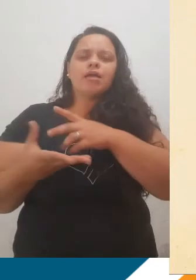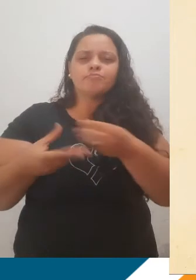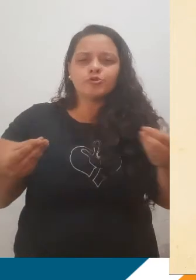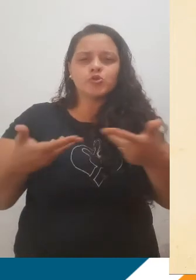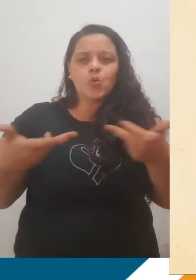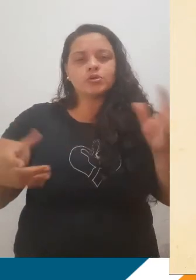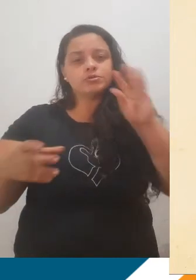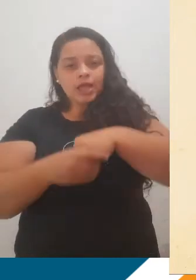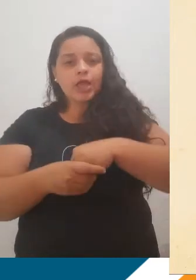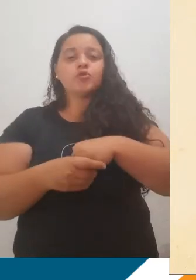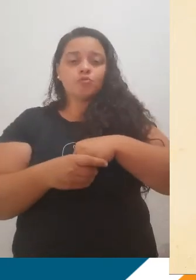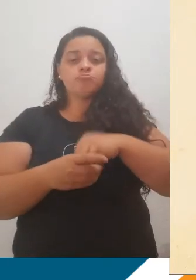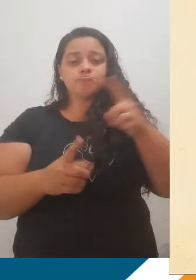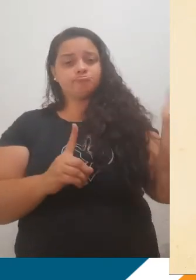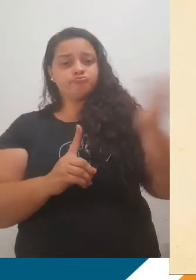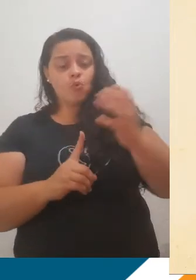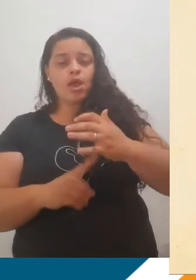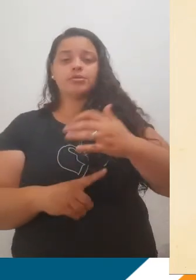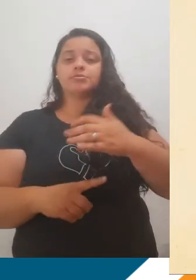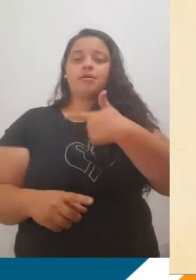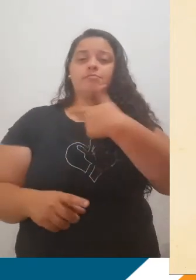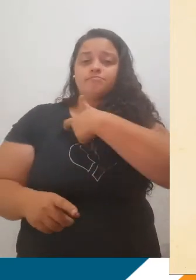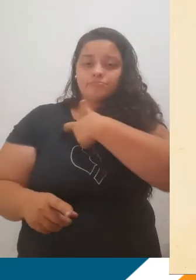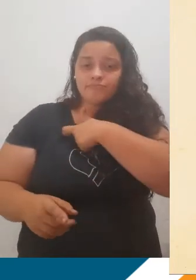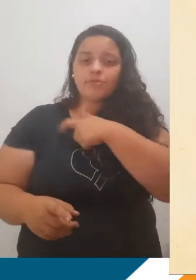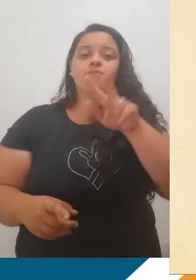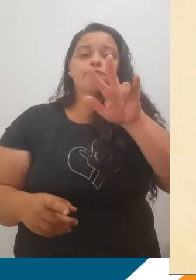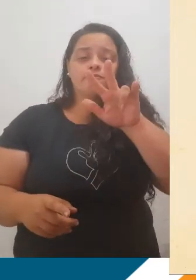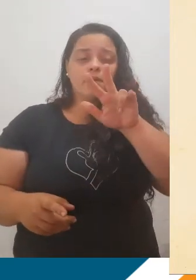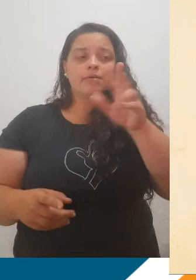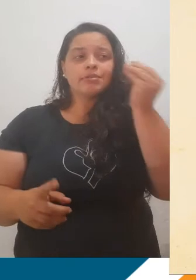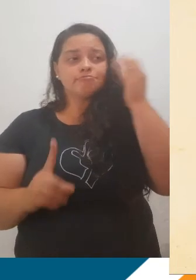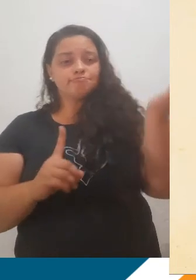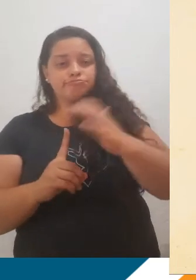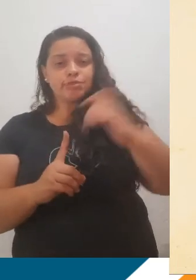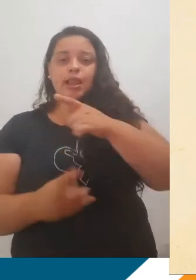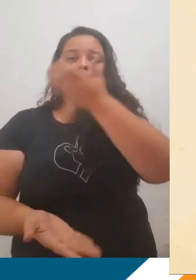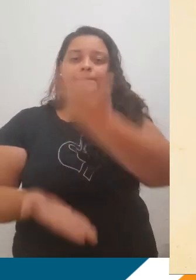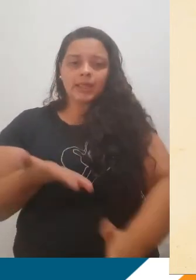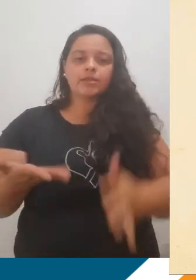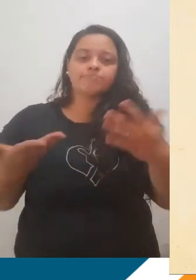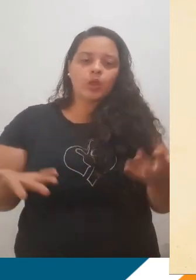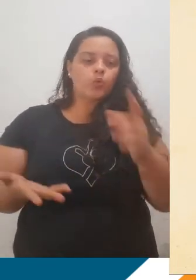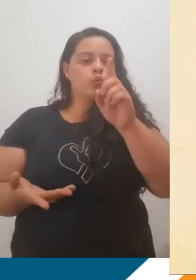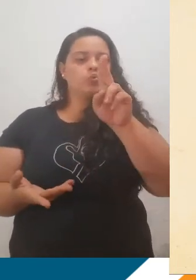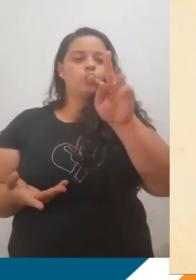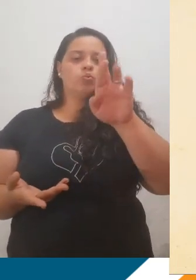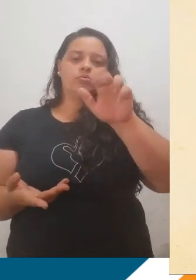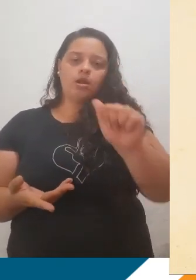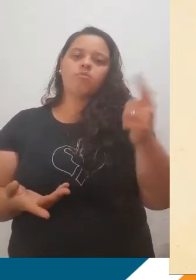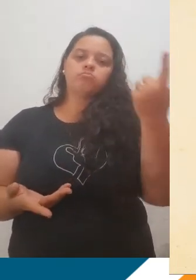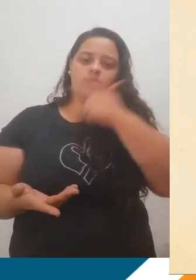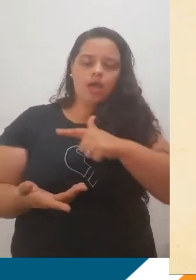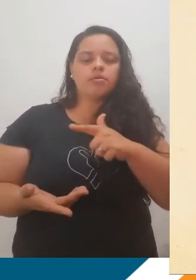Vargas saia da presidência, o que ele faz, de fato, em 45 e em 46 o Dutra é eleito, como eu já disse para